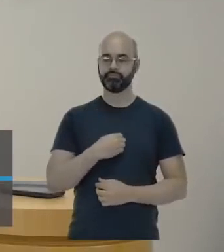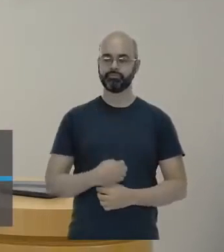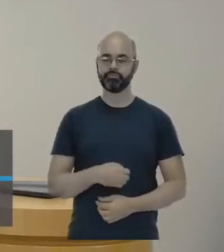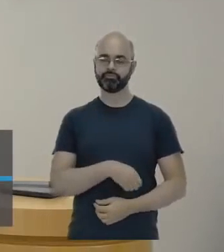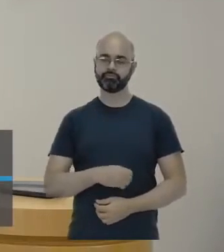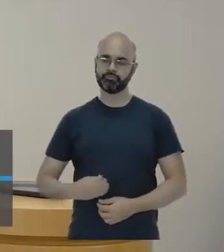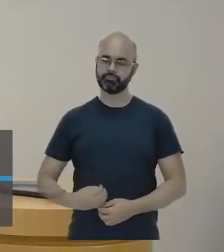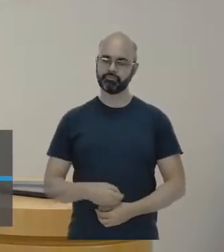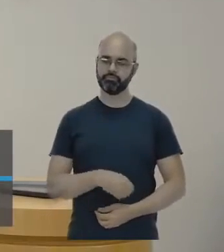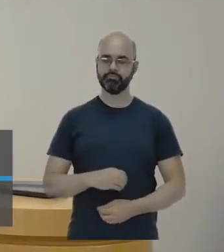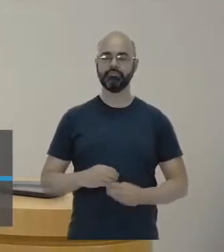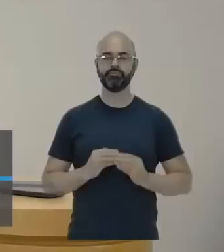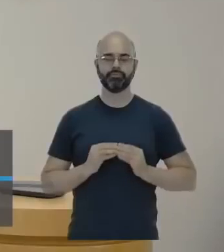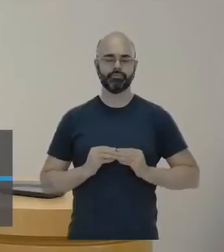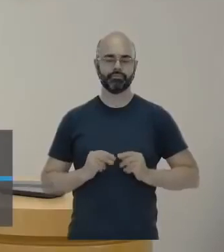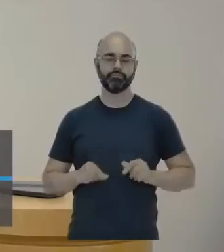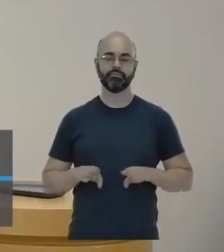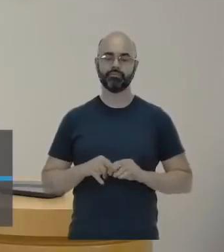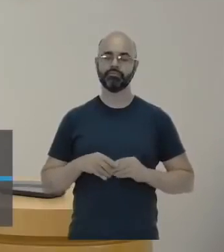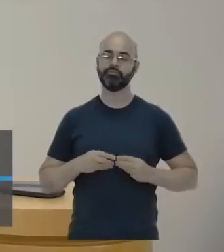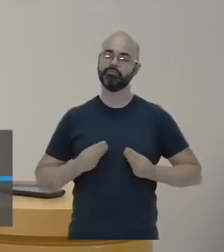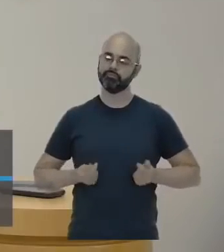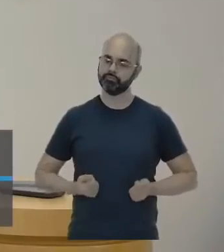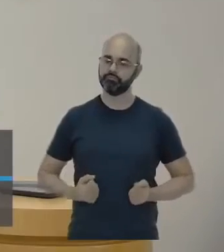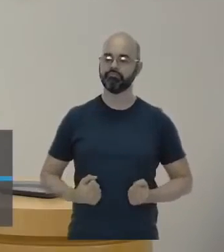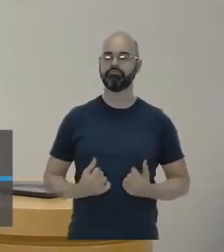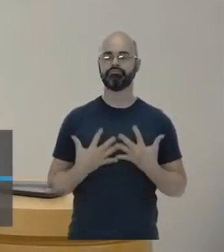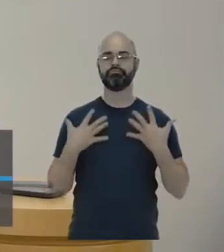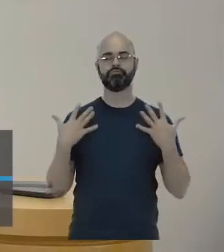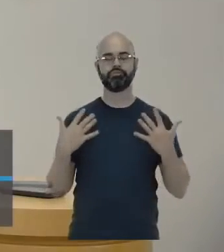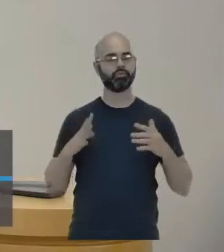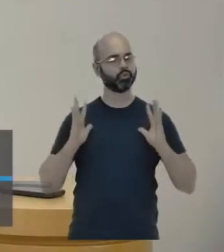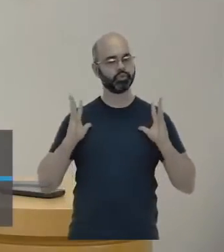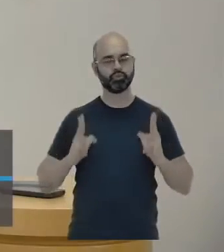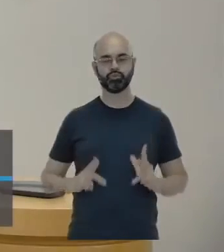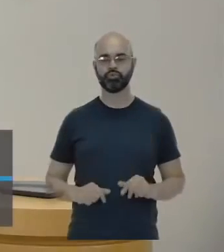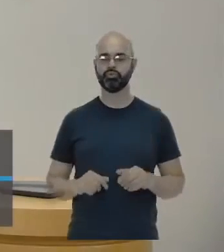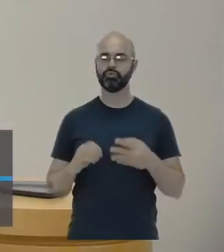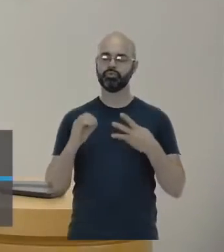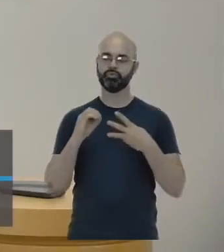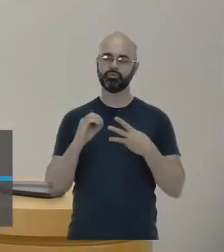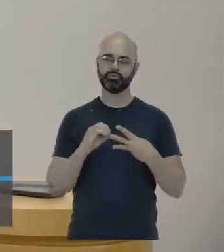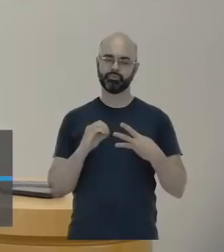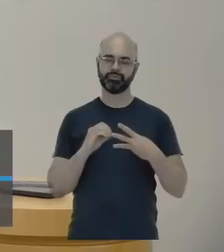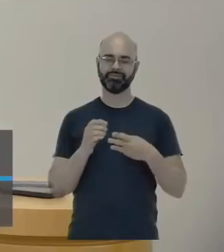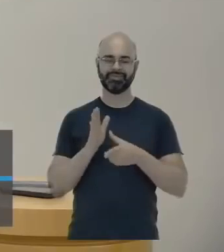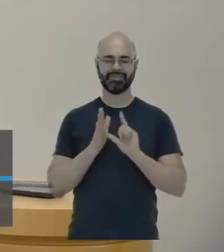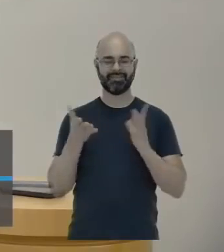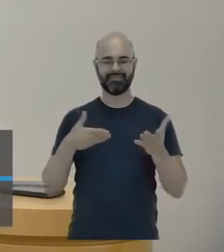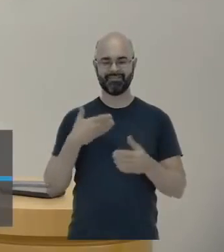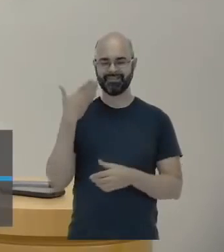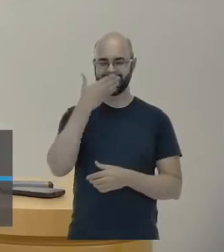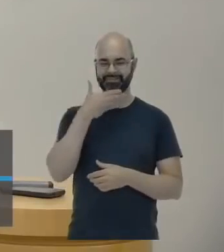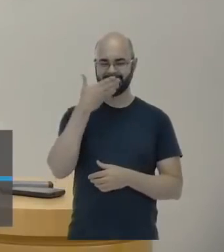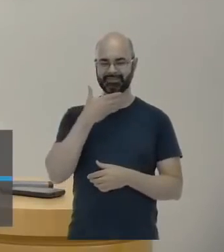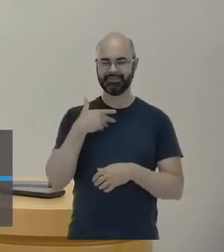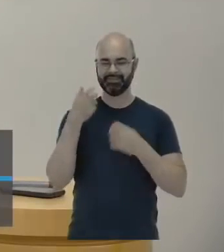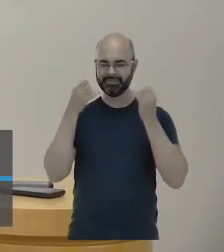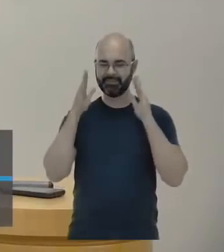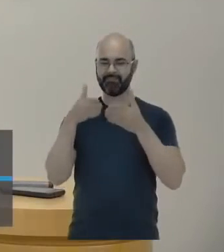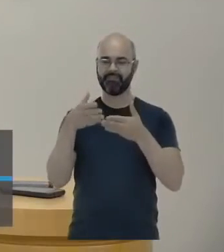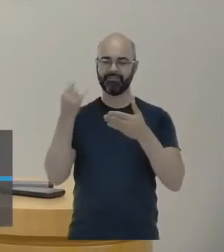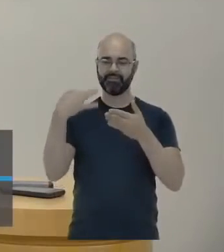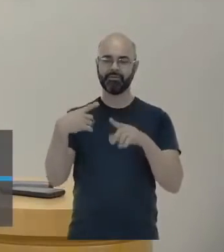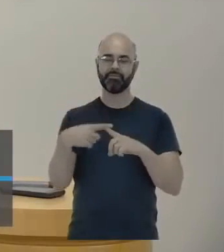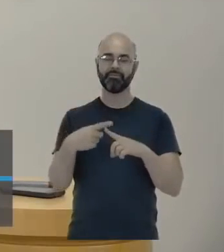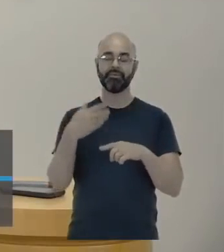esses nutrientes e vai espalhar pelo corpo também célula a célula. Hoje a gente deu ênfase ao açúcar, porque é o açúcar que vai